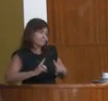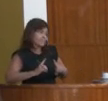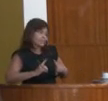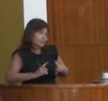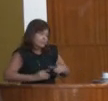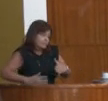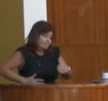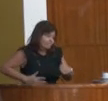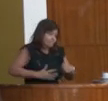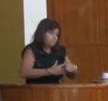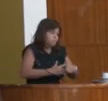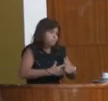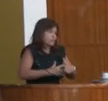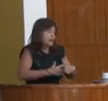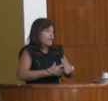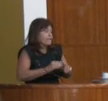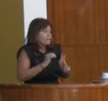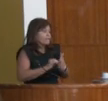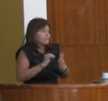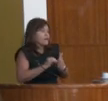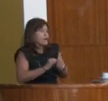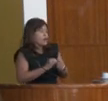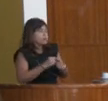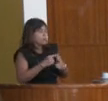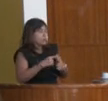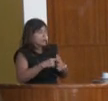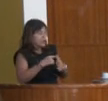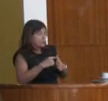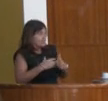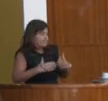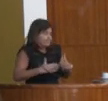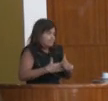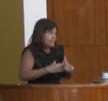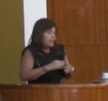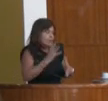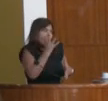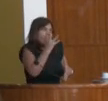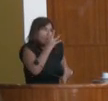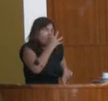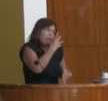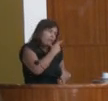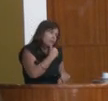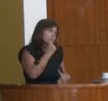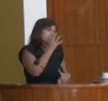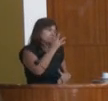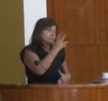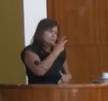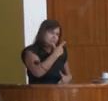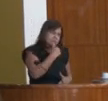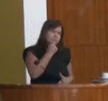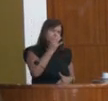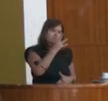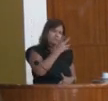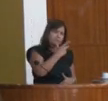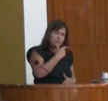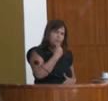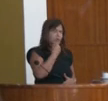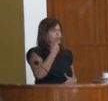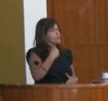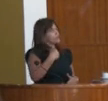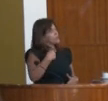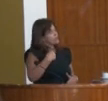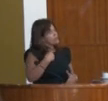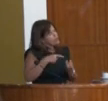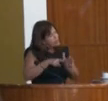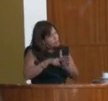evolução seja mais rápida. A gente tem, assim, de acordo, eu peguei essas informações por uma página que tem na